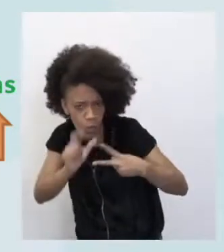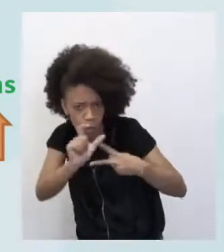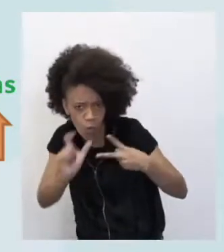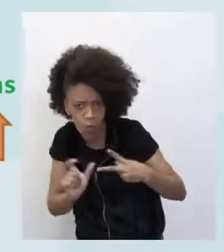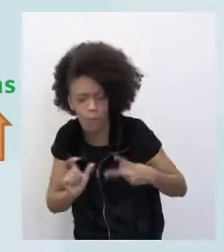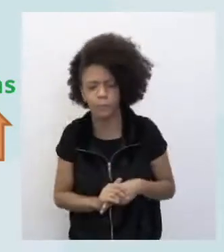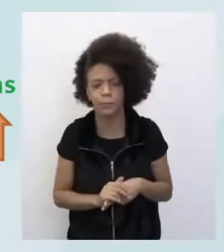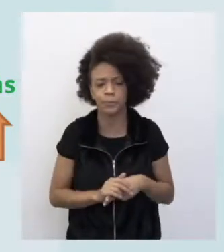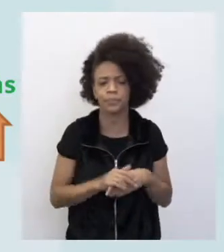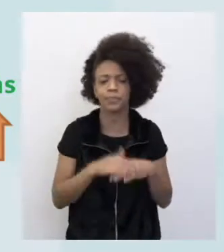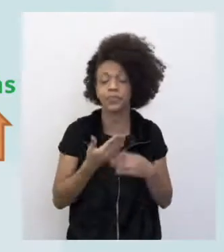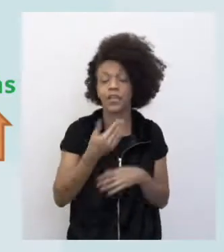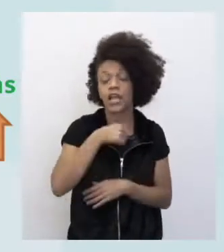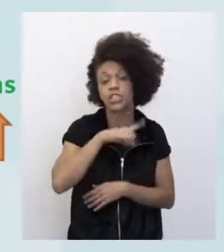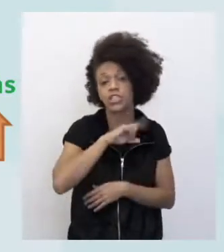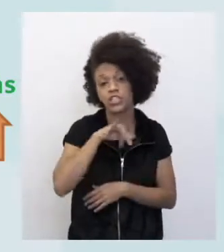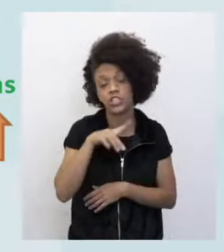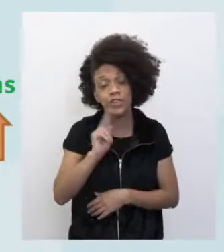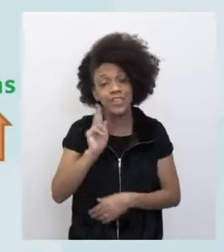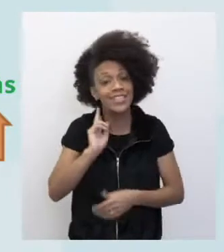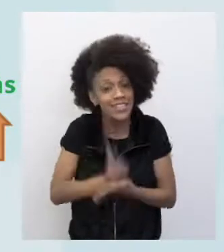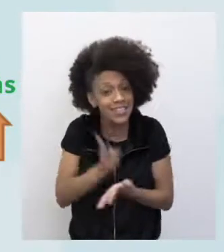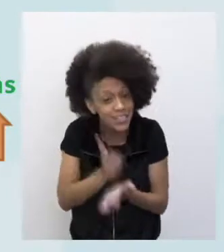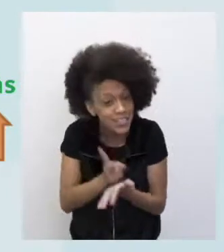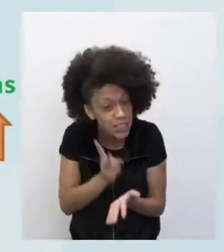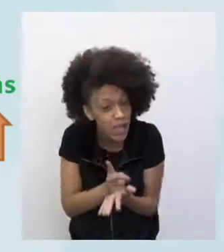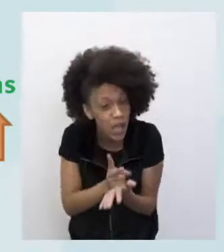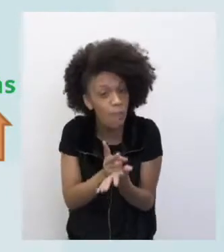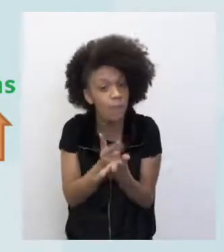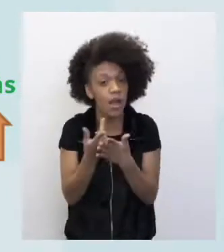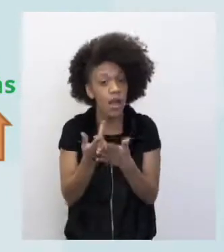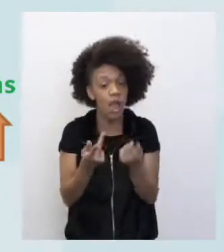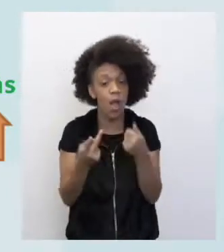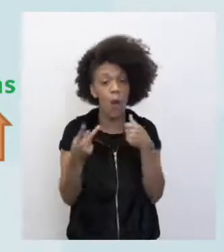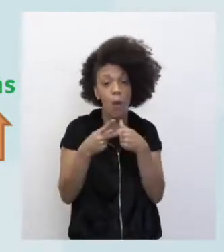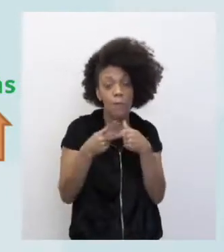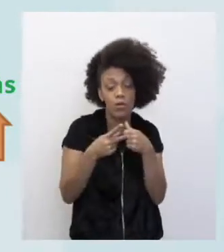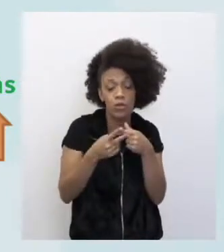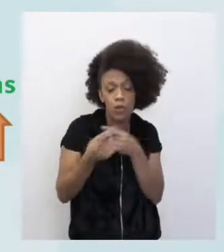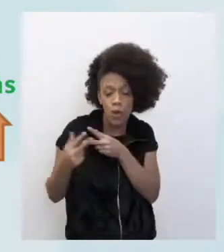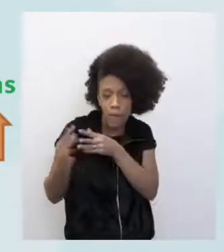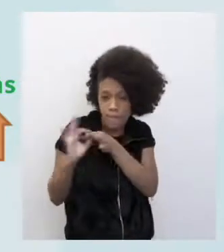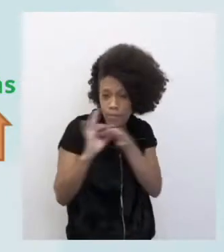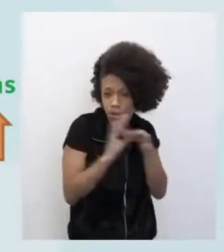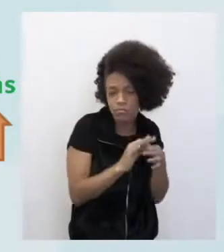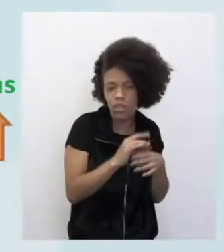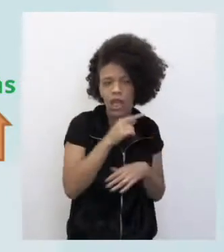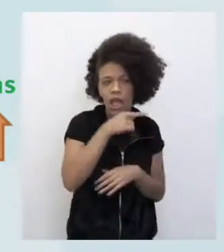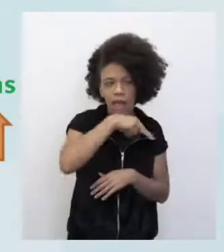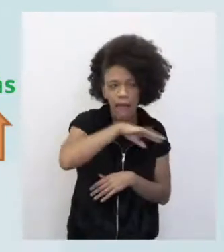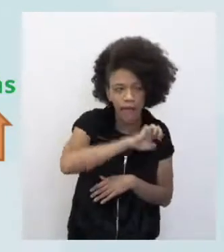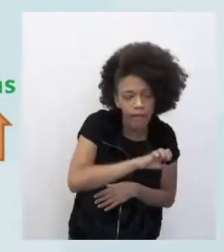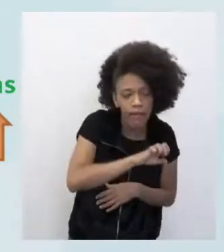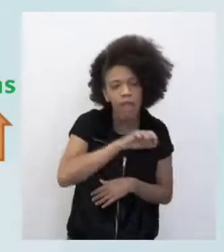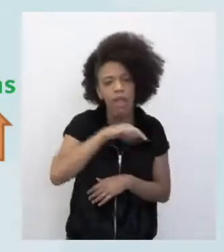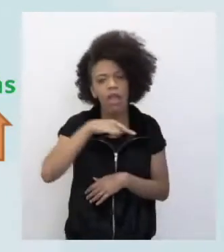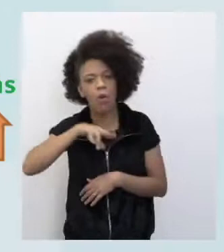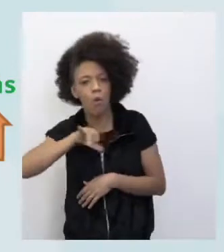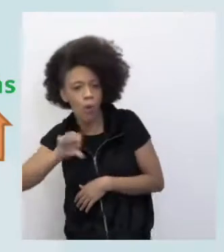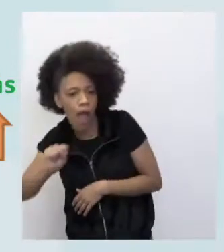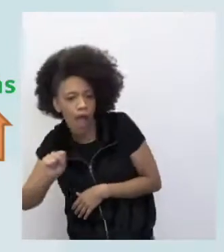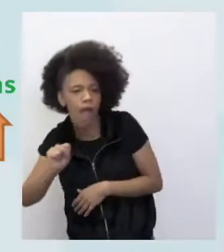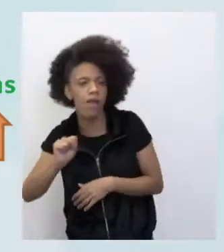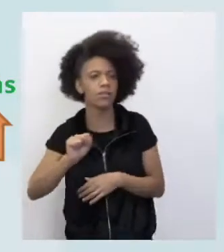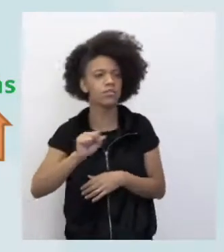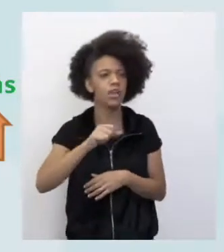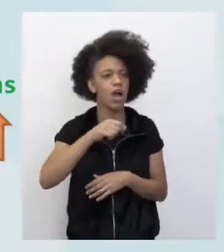adjetivas, elas sempre vêm com pronome relativo. Que, as quais, cujo, cujas, ok?